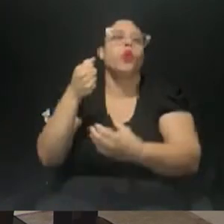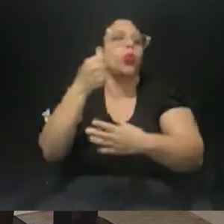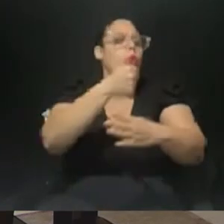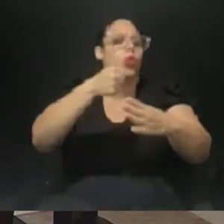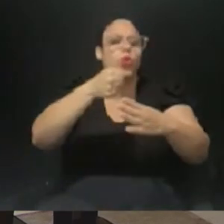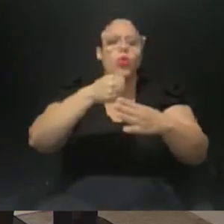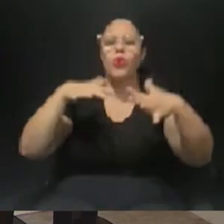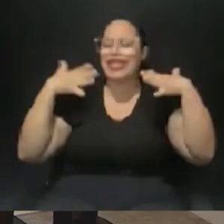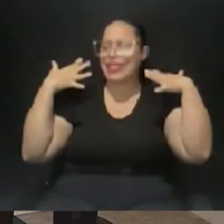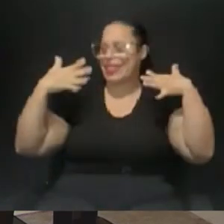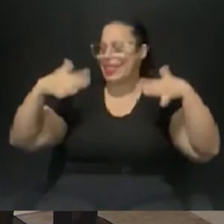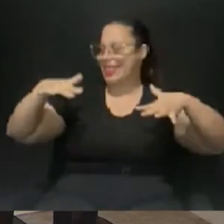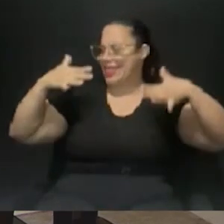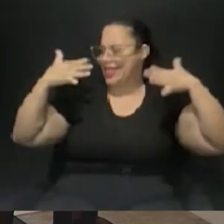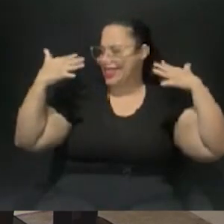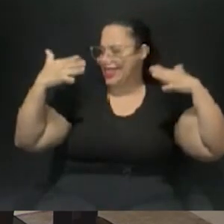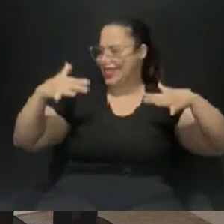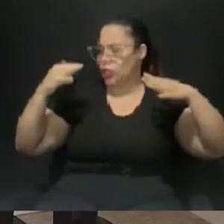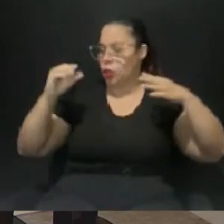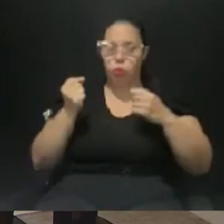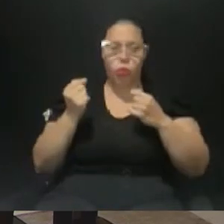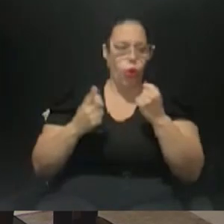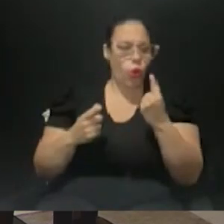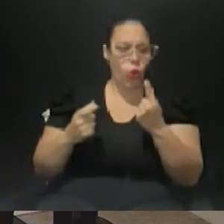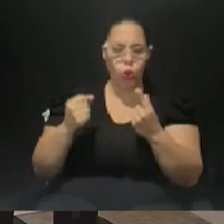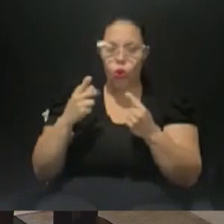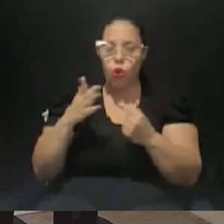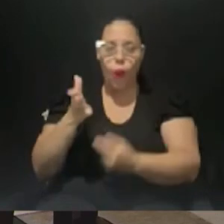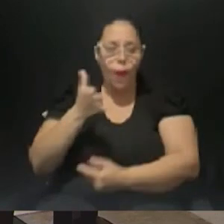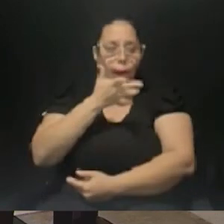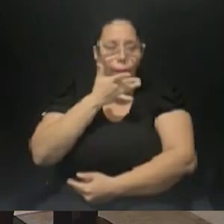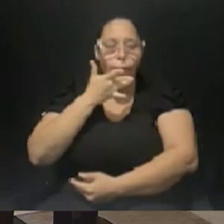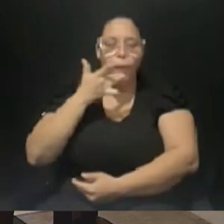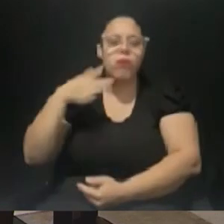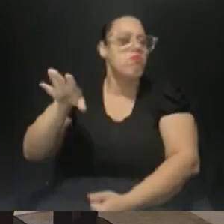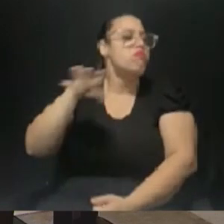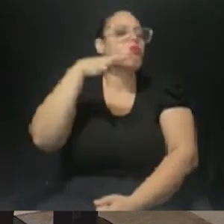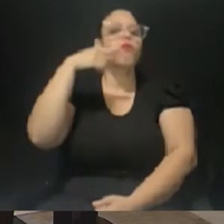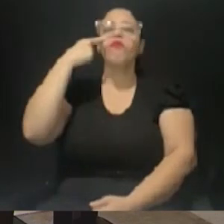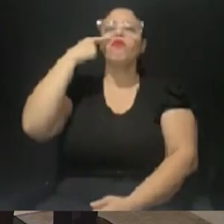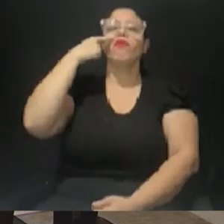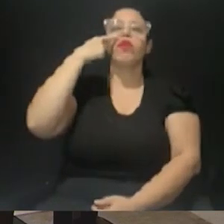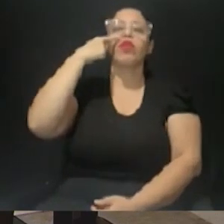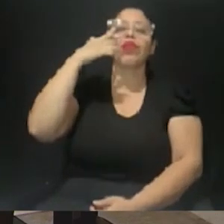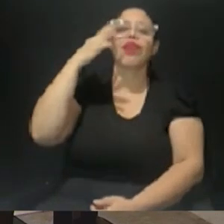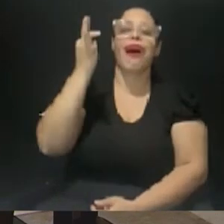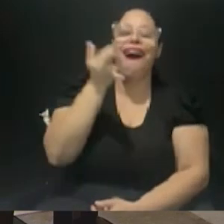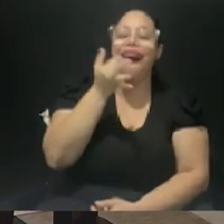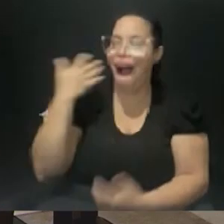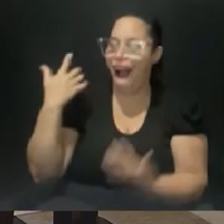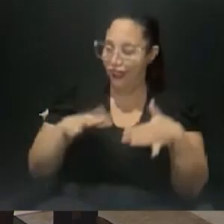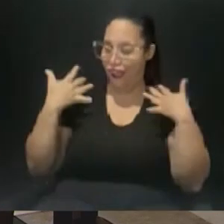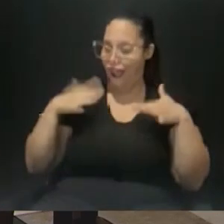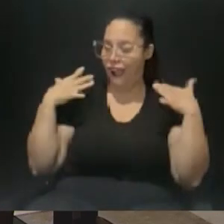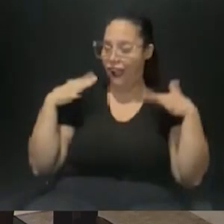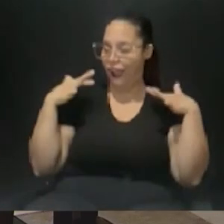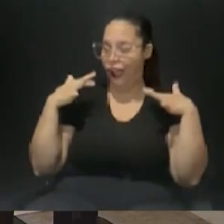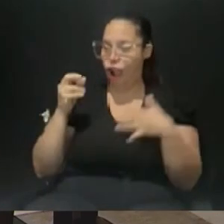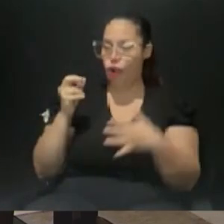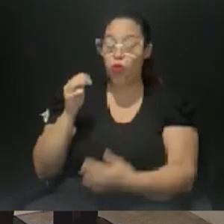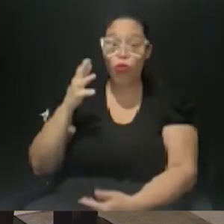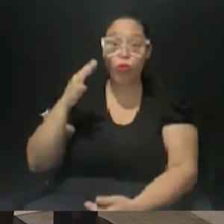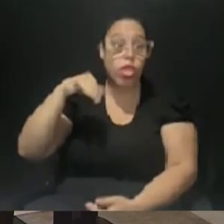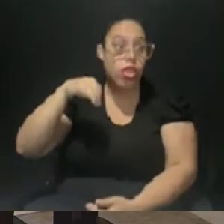né, o sabor, o aroma do Faca, dos seus lanches, é inconfundível. O Vicente já está na casa há